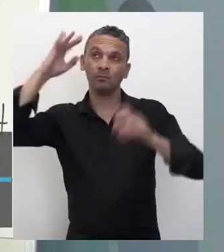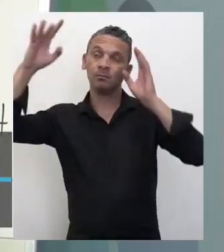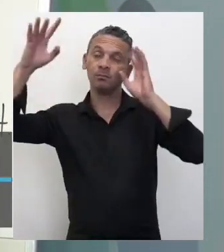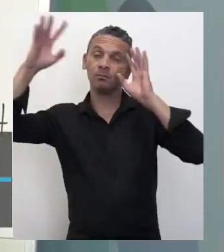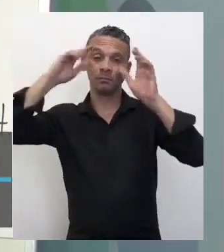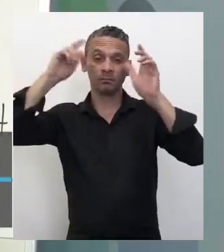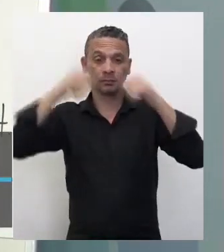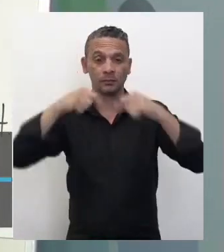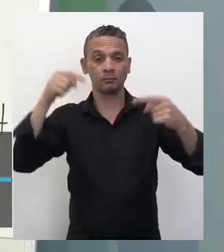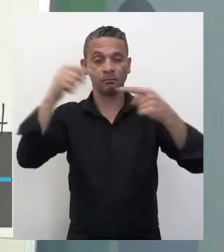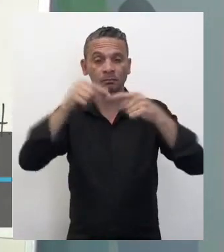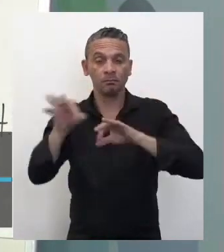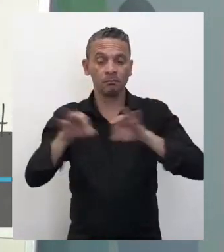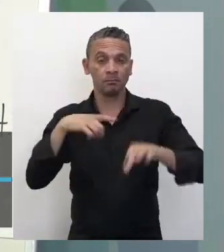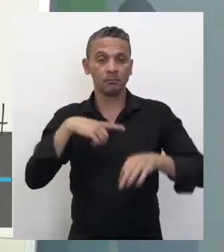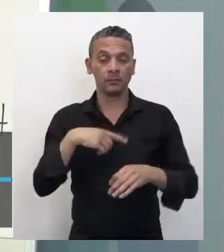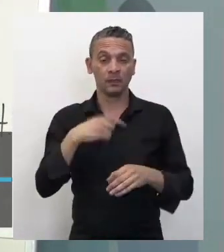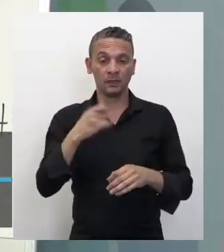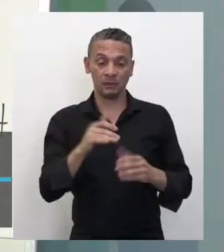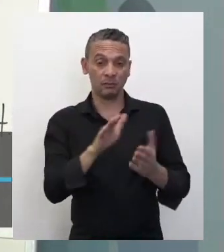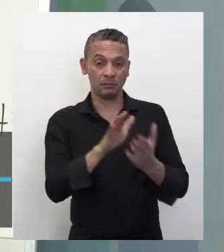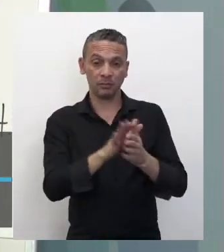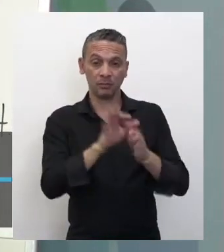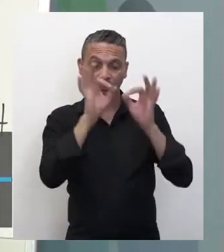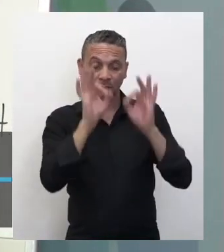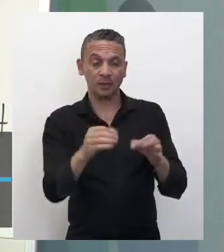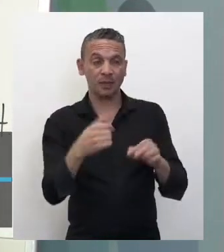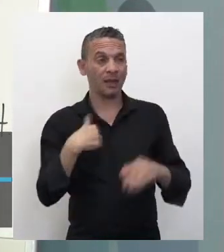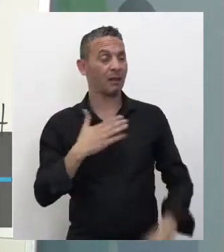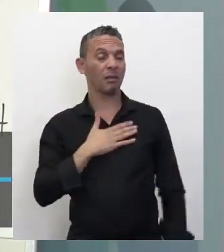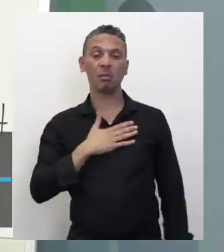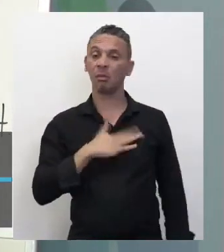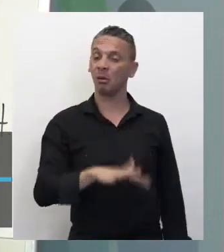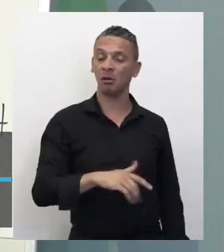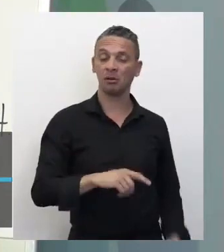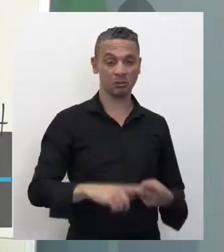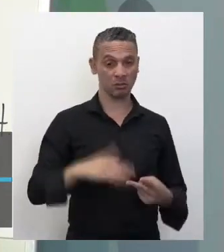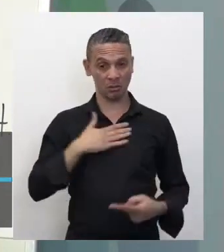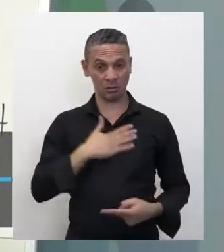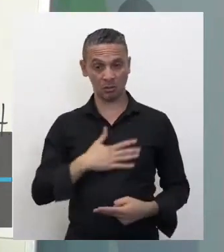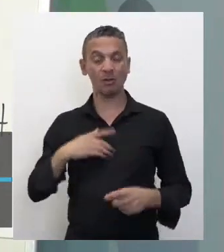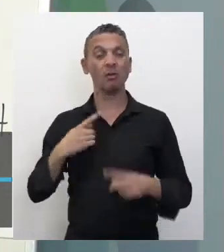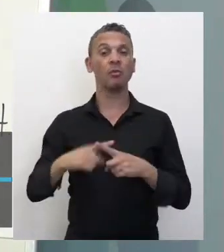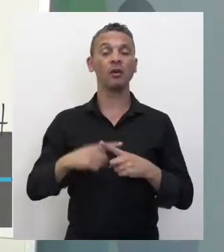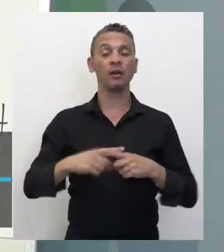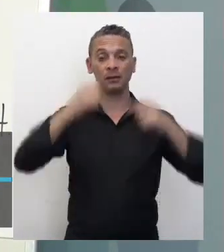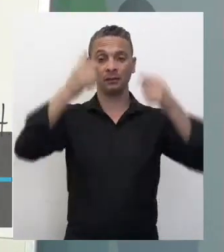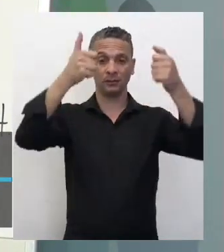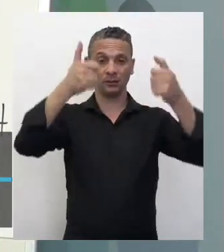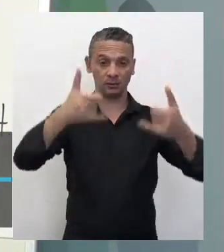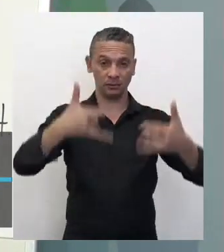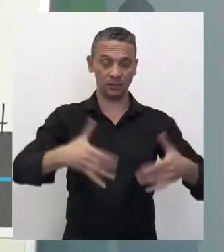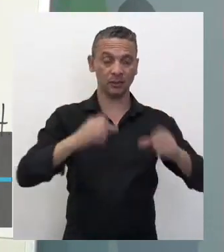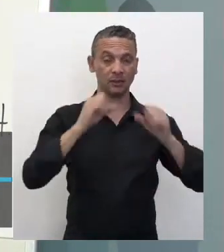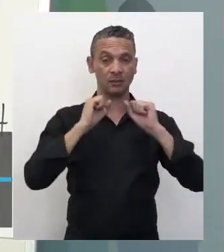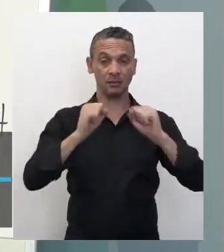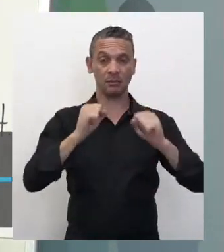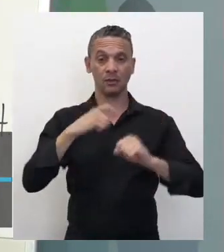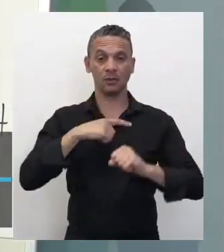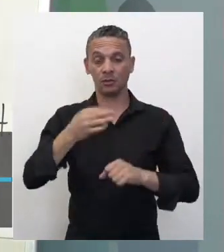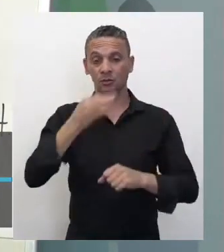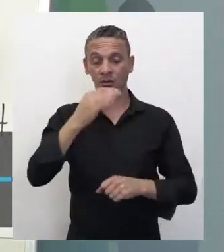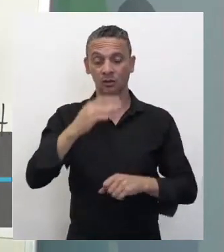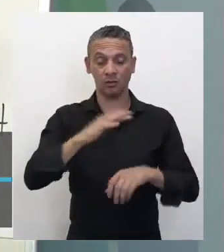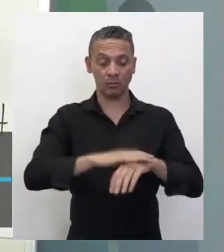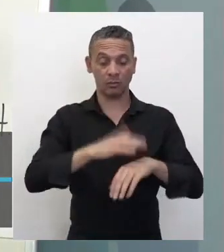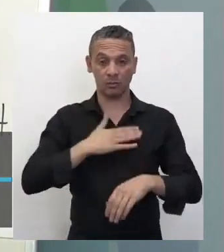têm. Não, se der para colocar assim, não estou gostando, ou estou gostando, mas fala por quê. Estou gostando por causa disso, não estou gostando por causa disso. A sugestão que eu